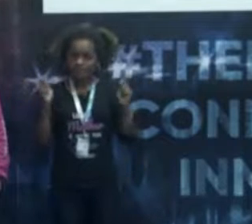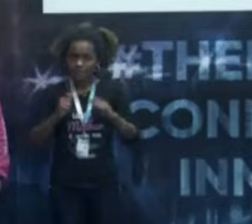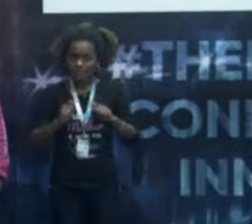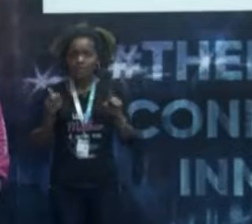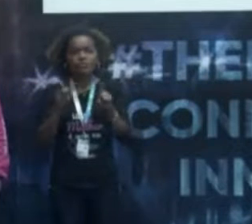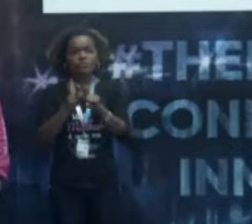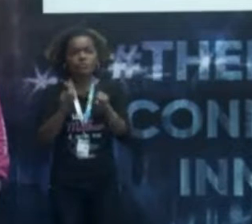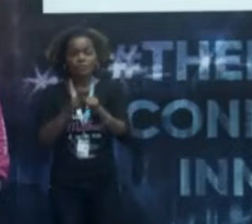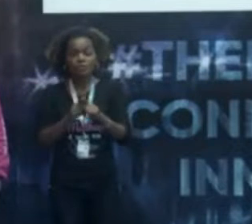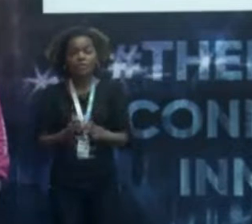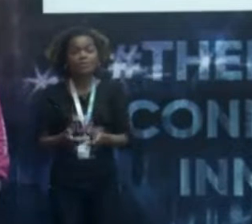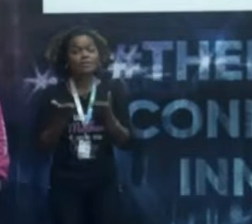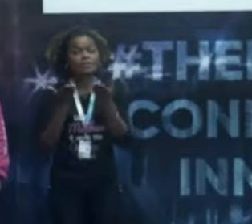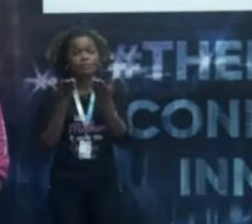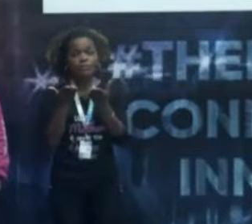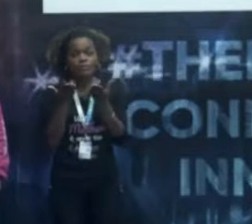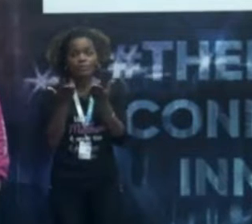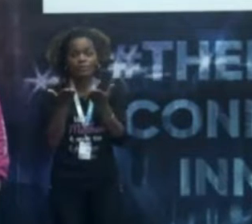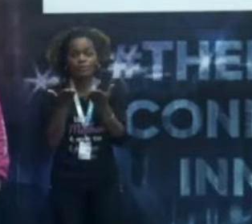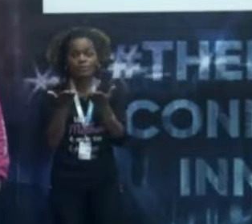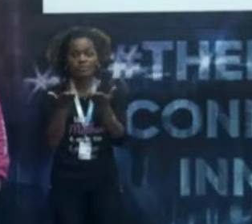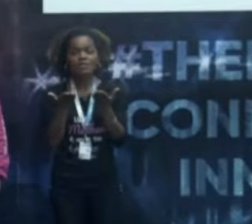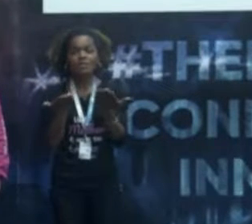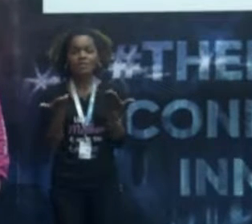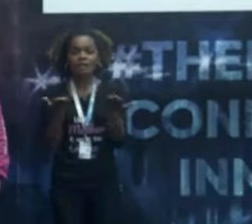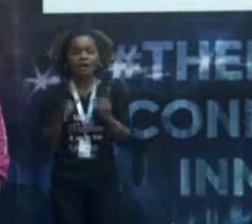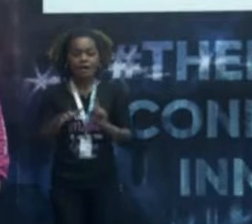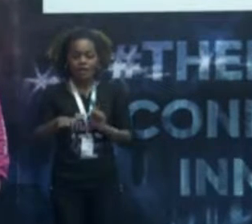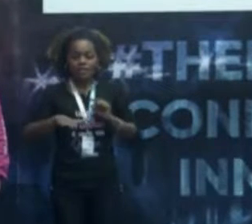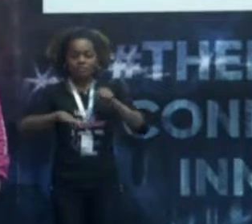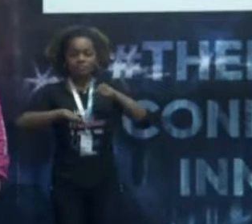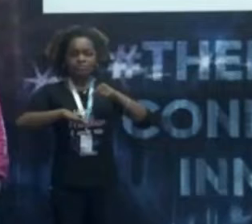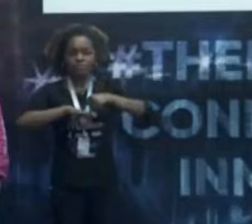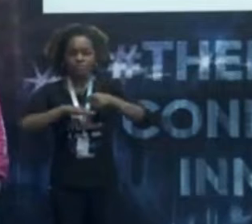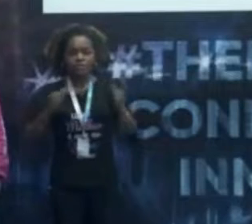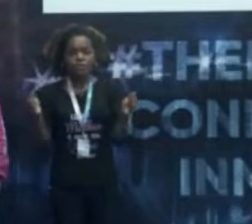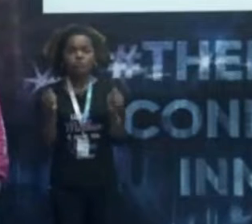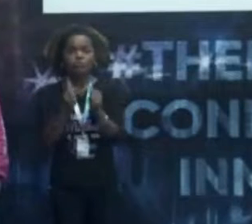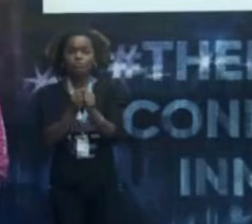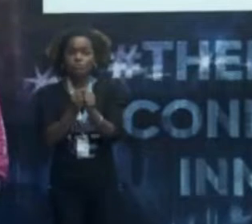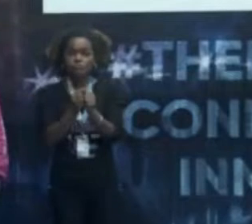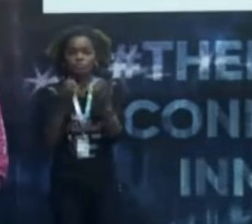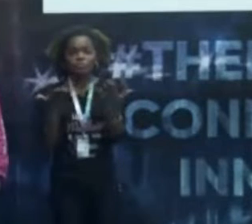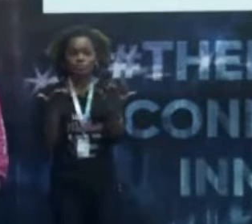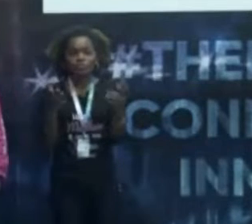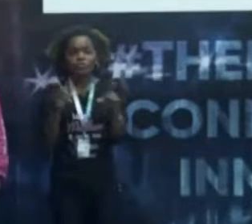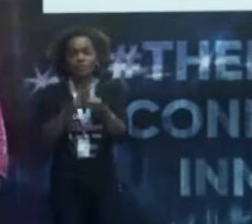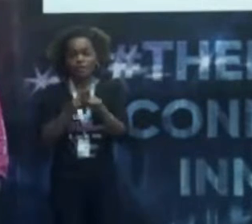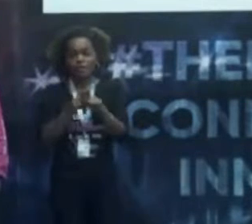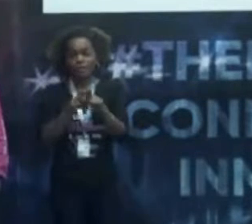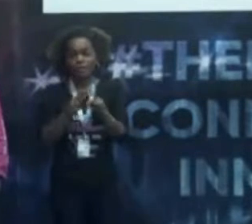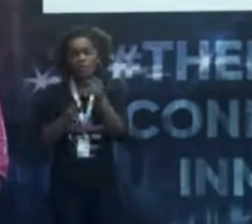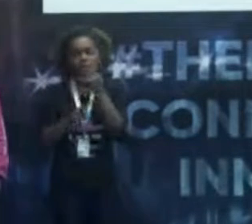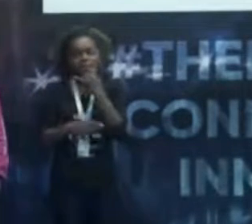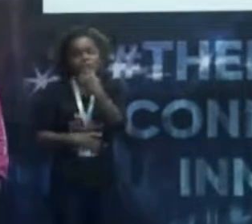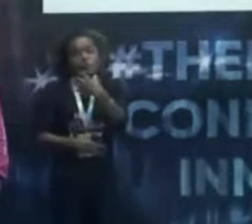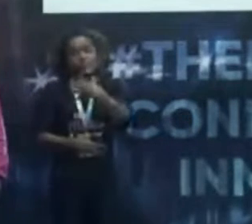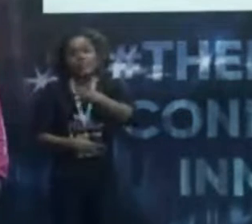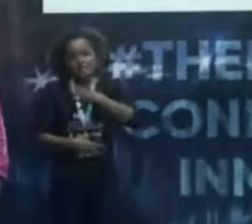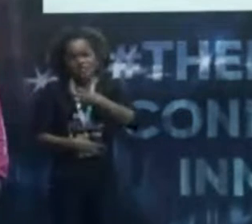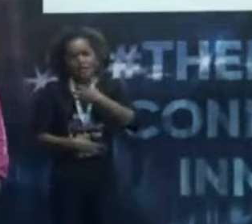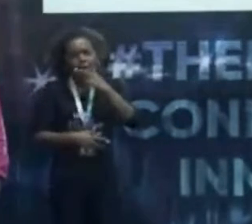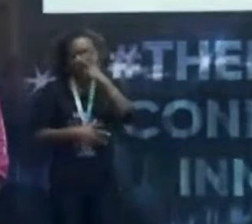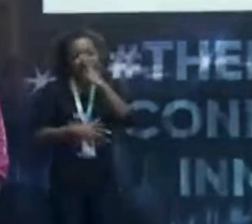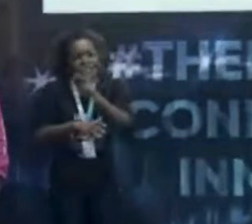onde você se encontra, onde o indivíduo se encontra, de se sentir parte